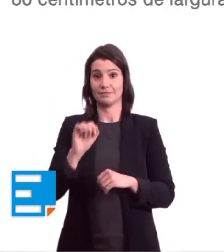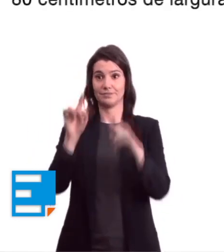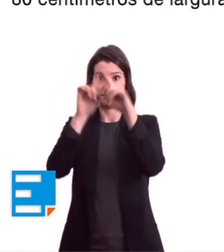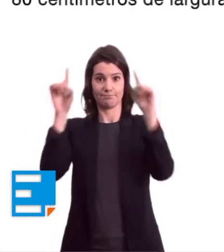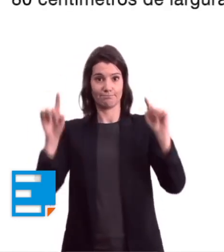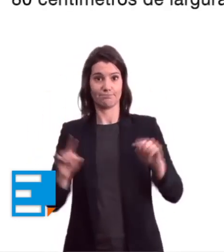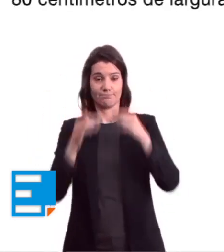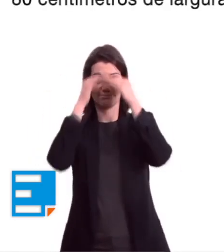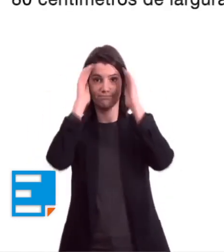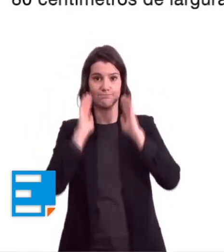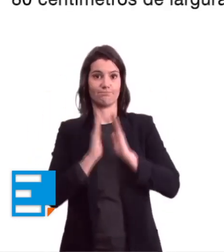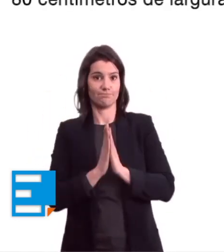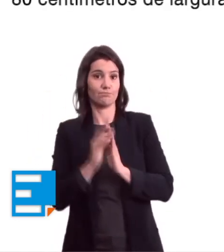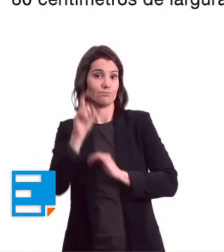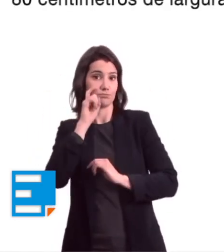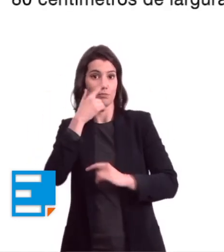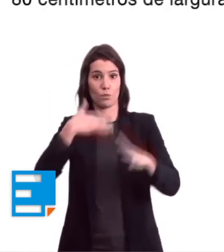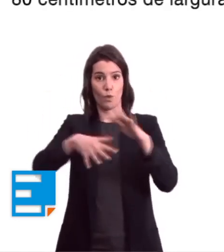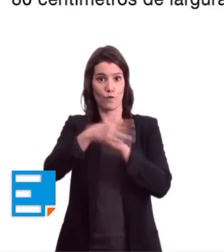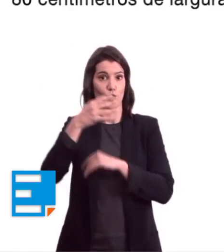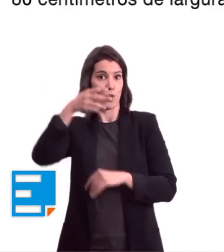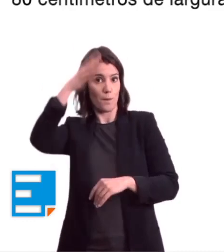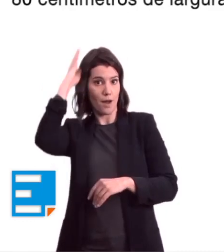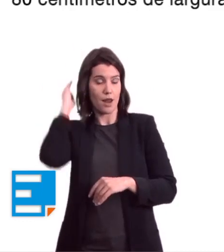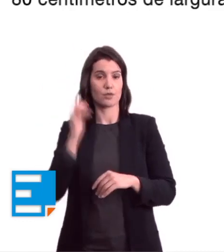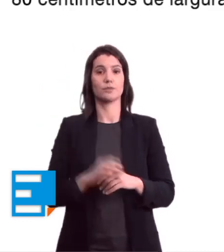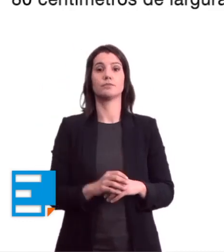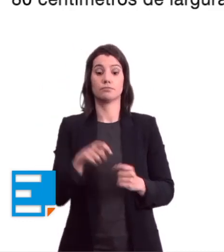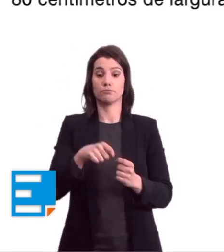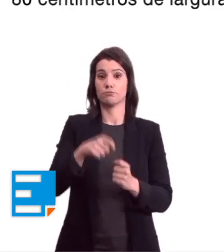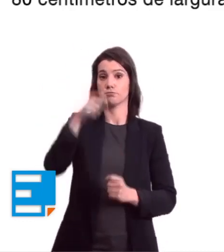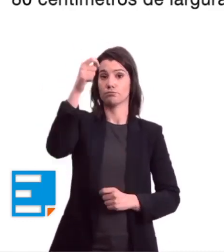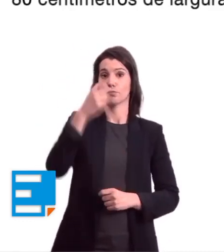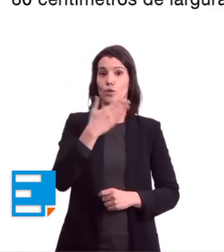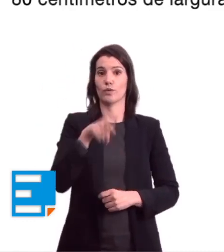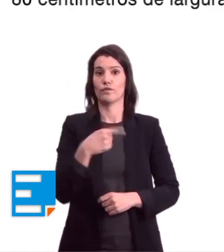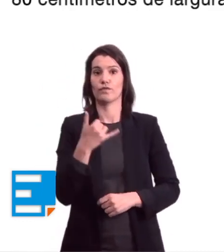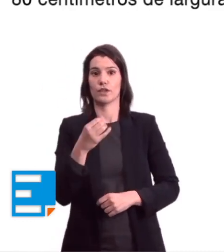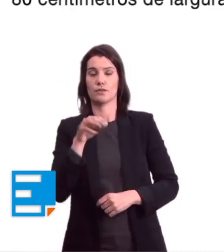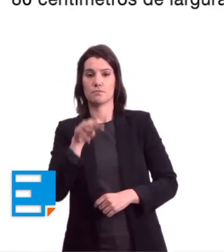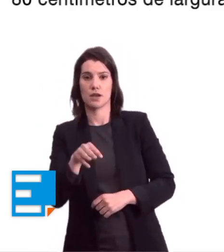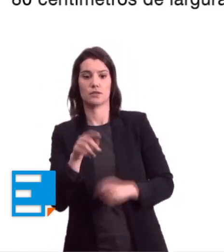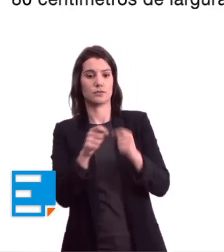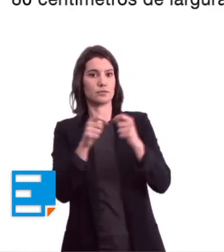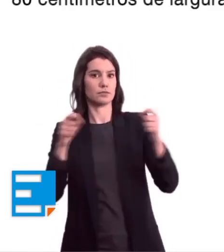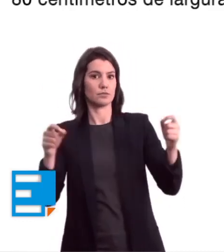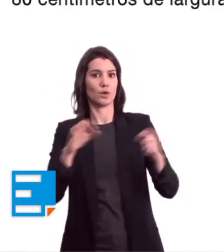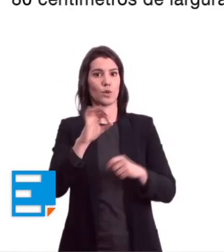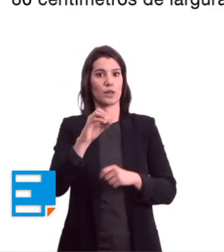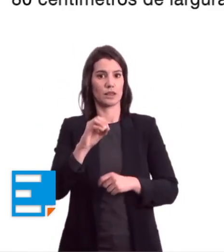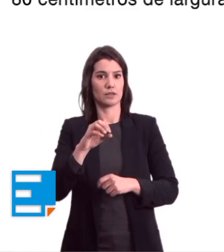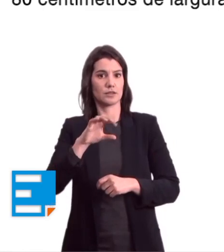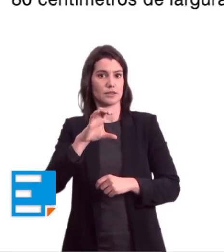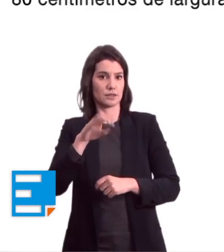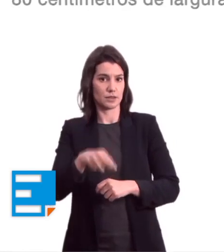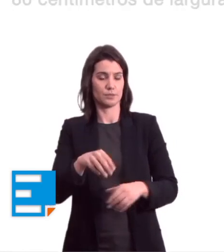A imagem de Nossa Senhora, Salus Populi Romani, tem 1,20 m de altura e 80 cm de